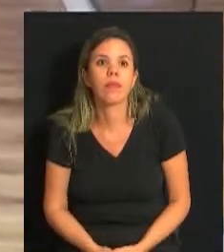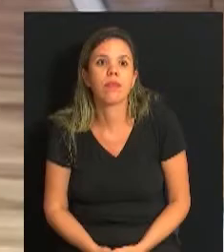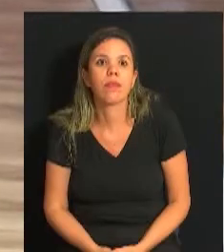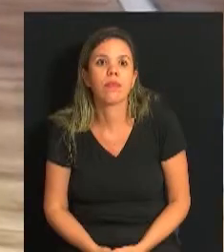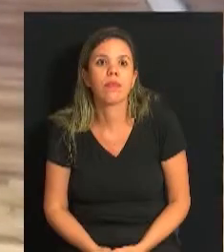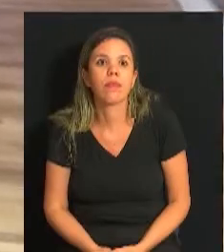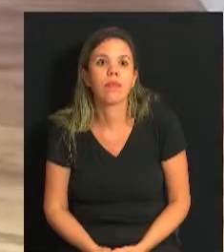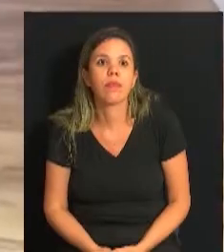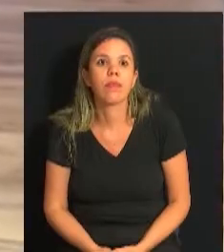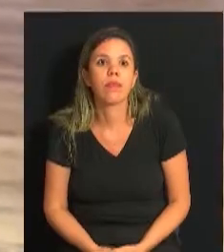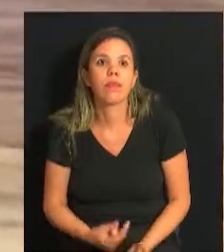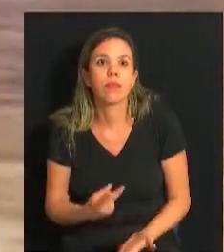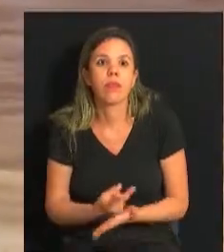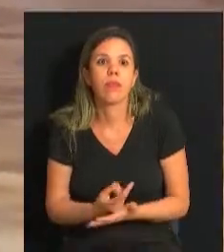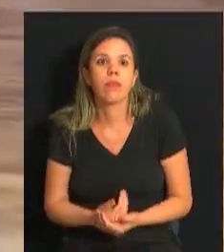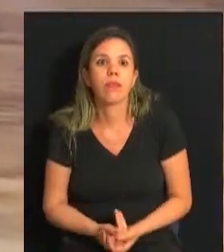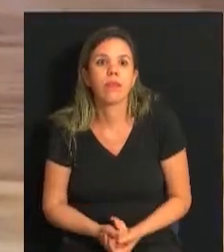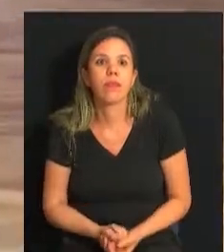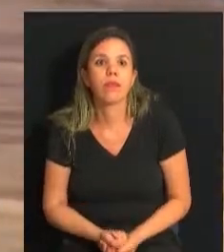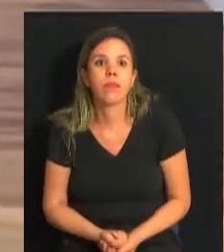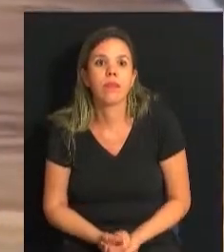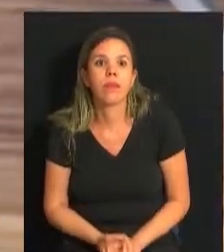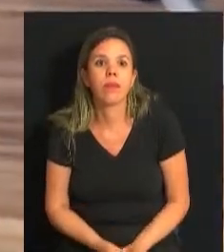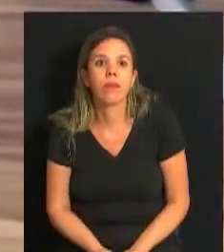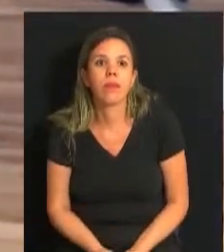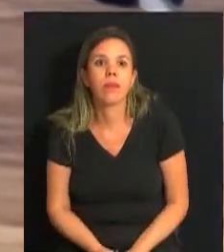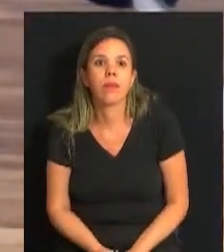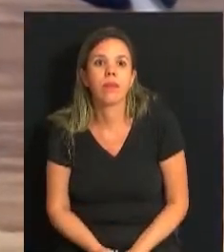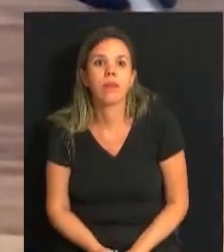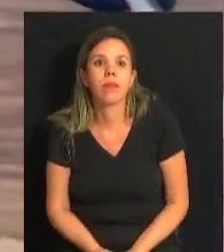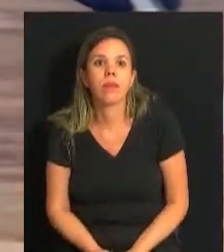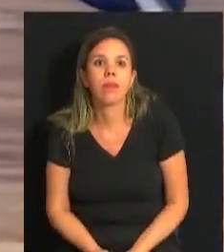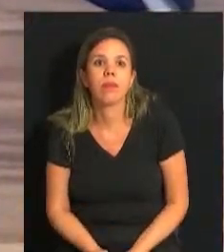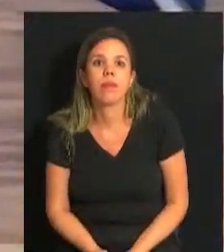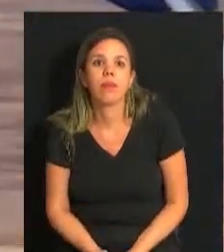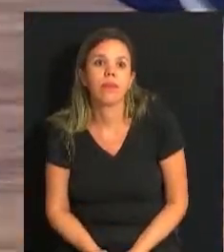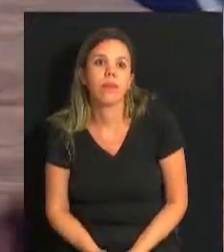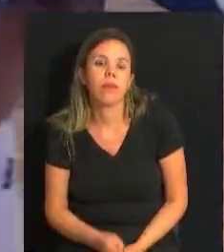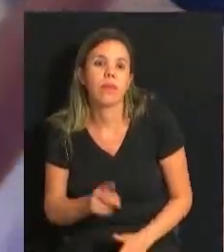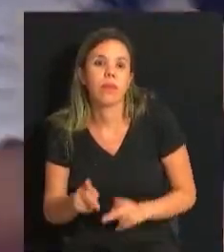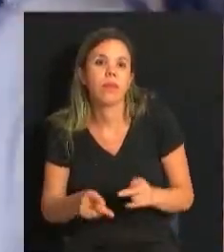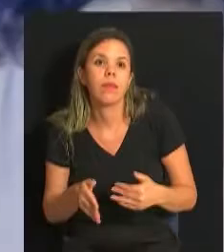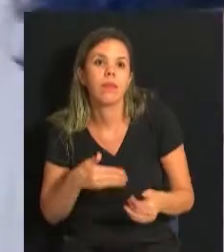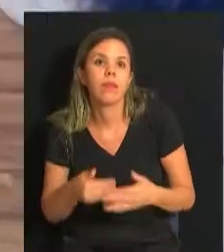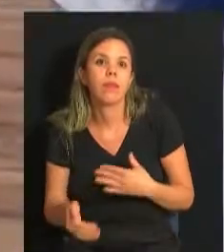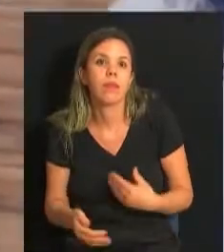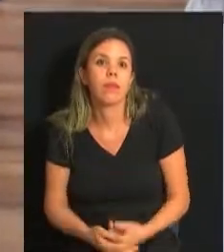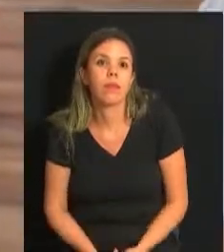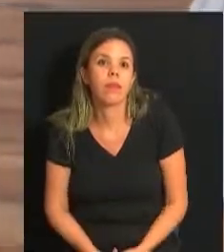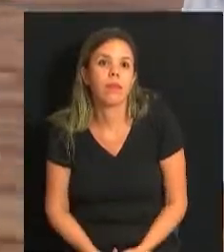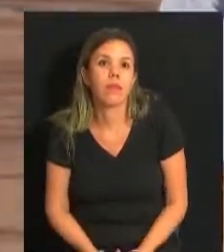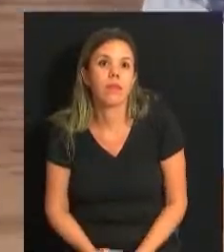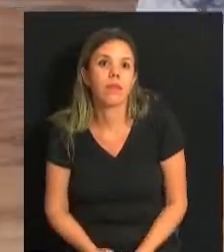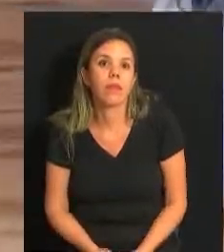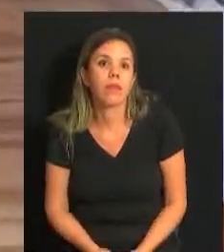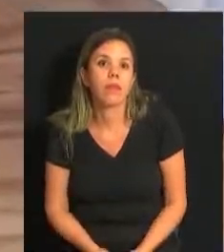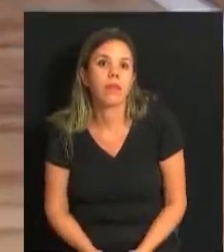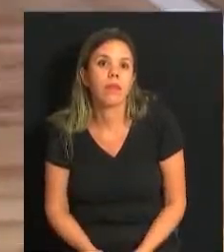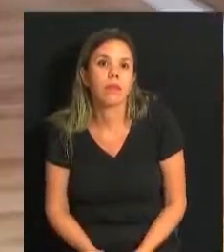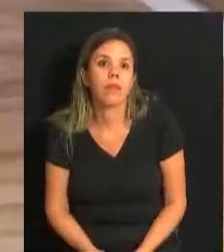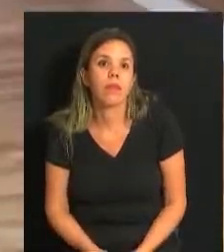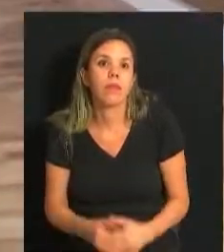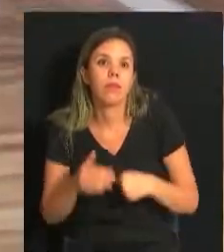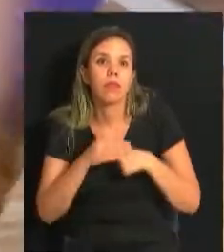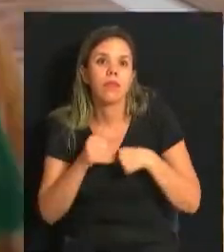cliente horizontalmente né o aluno ele não há qualquer pessoa né então a gente tem que ter sido usado